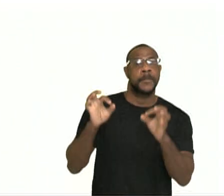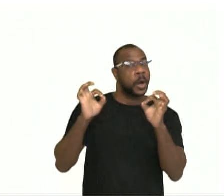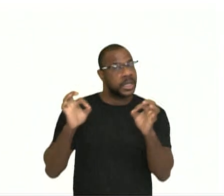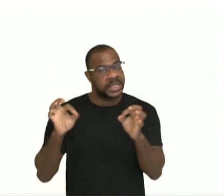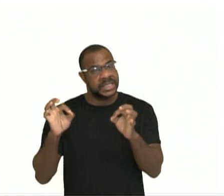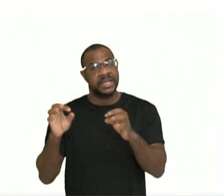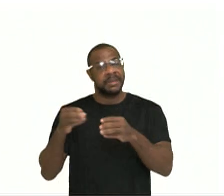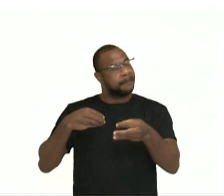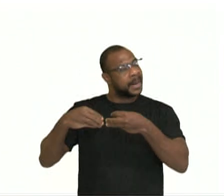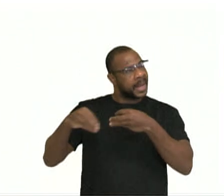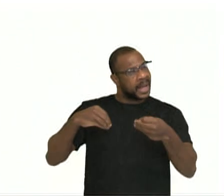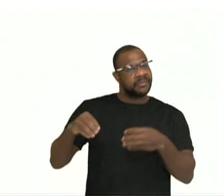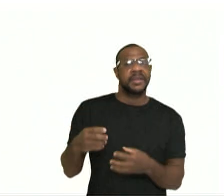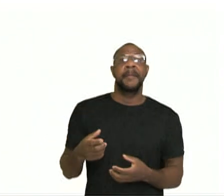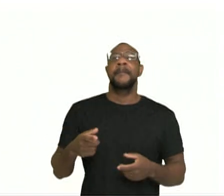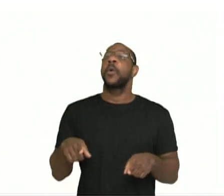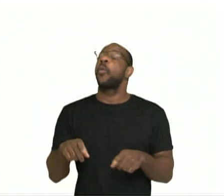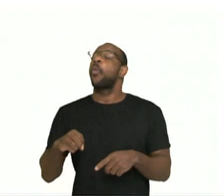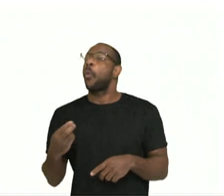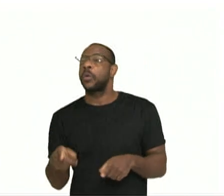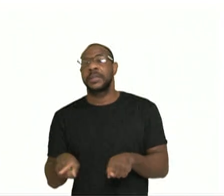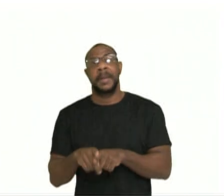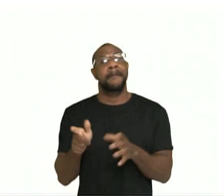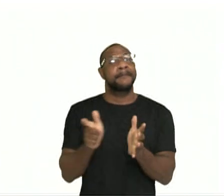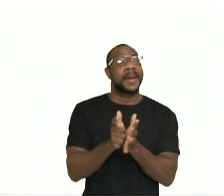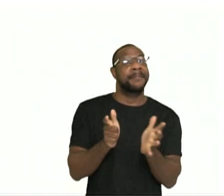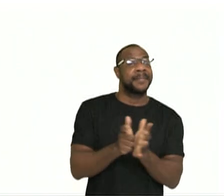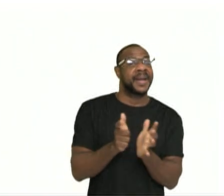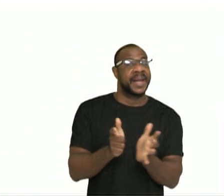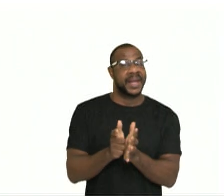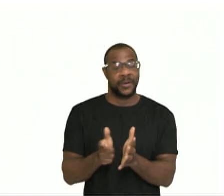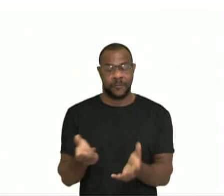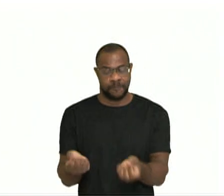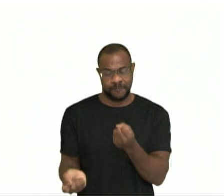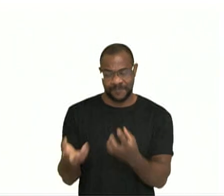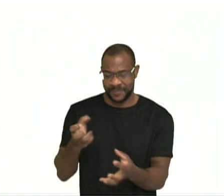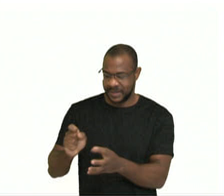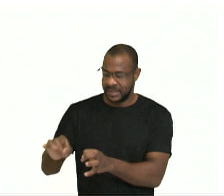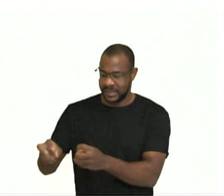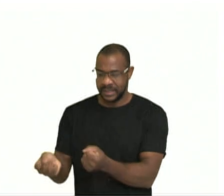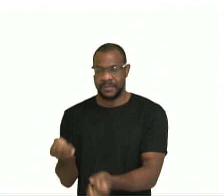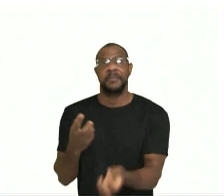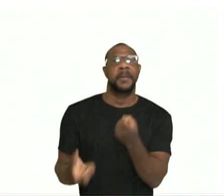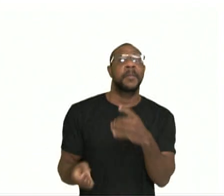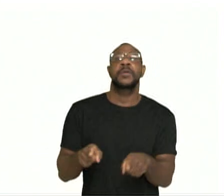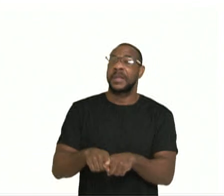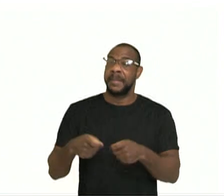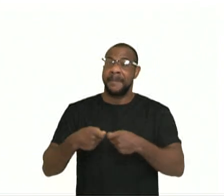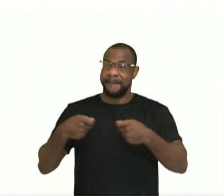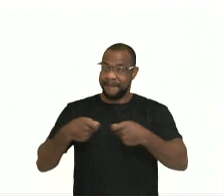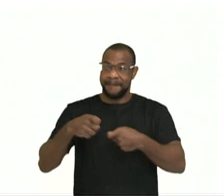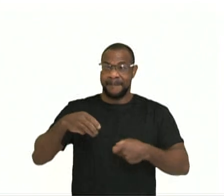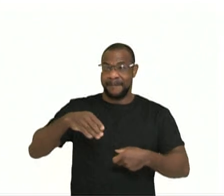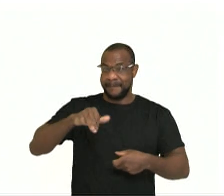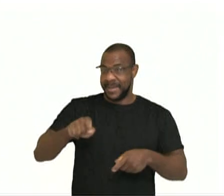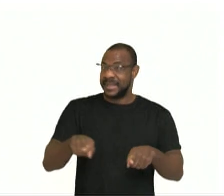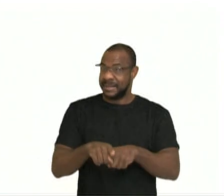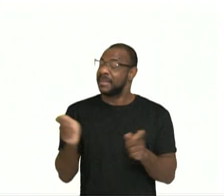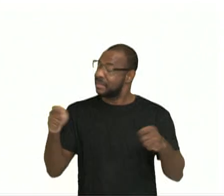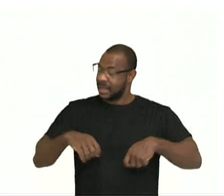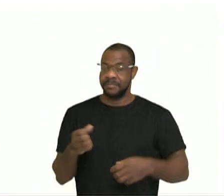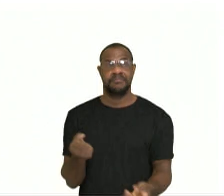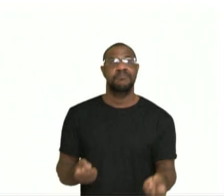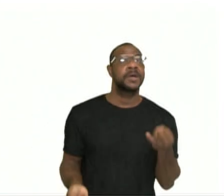ou façam bolinha de papel, ou usem meias, várias meias, uma dentro da outra, para treinar o malabarismo, que é bem legal também, tá